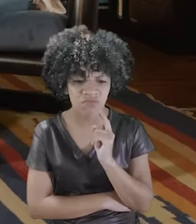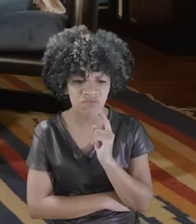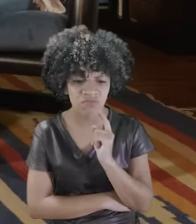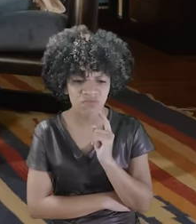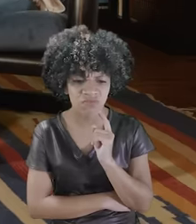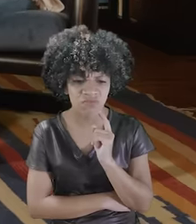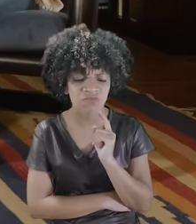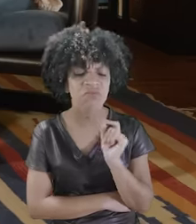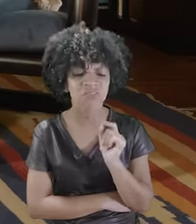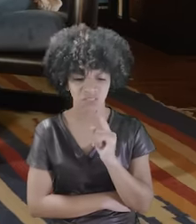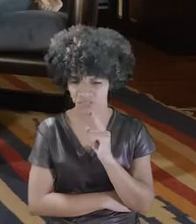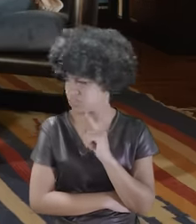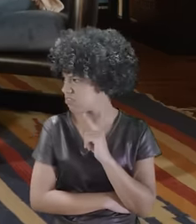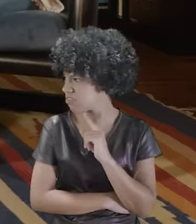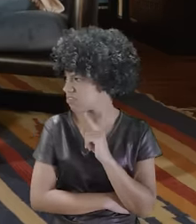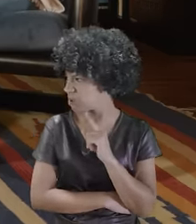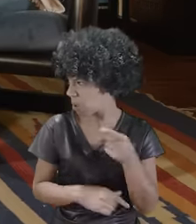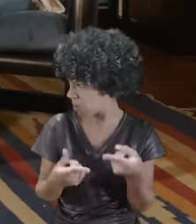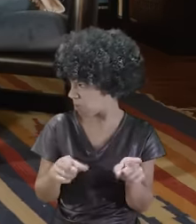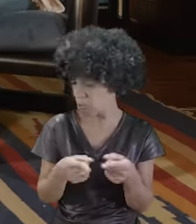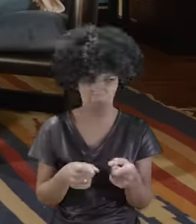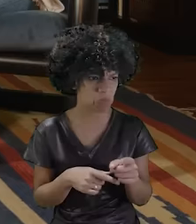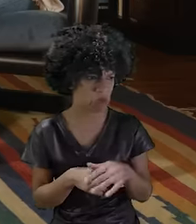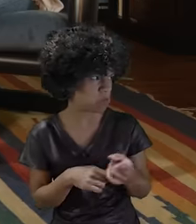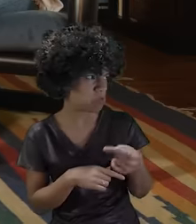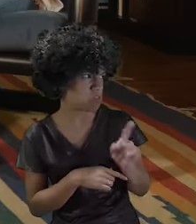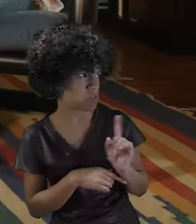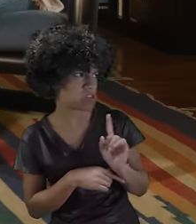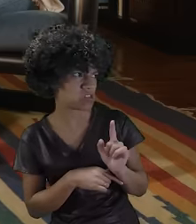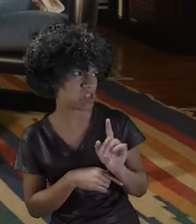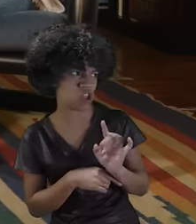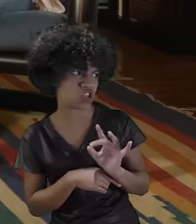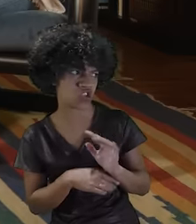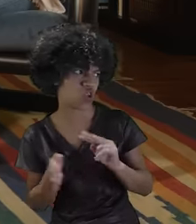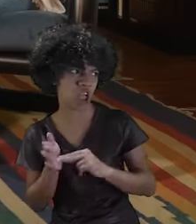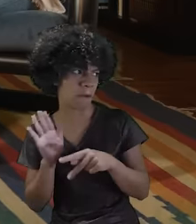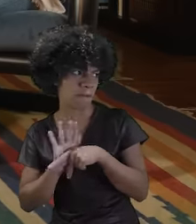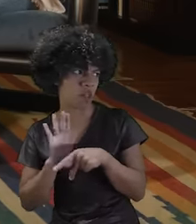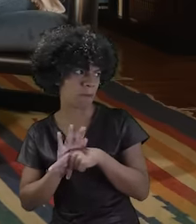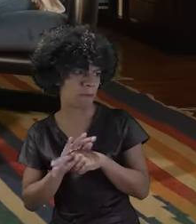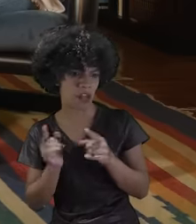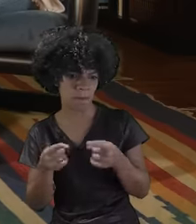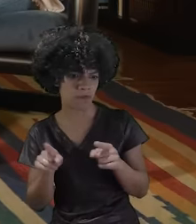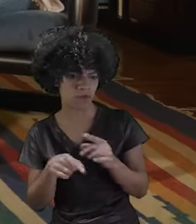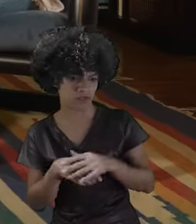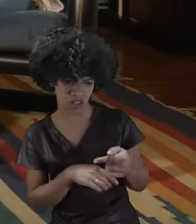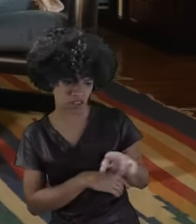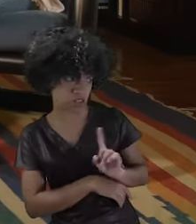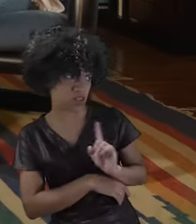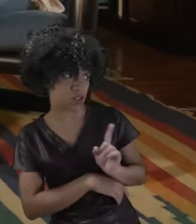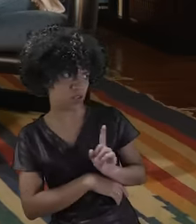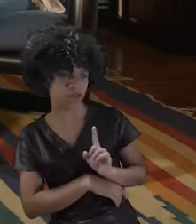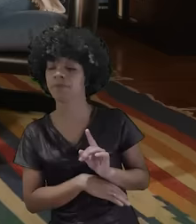quem gosta a música assim não gostou da nossa música as músicas não